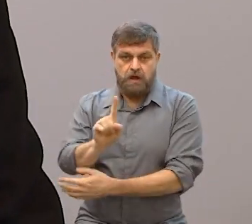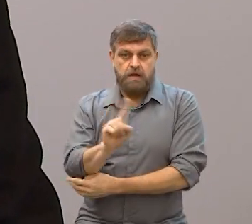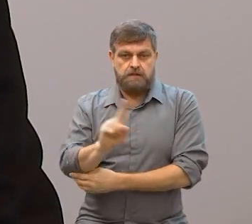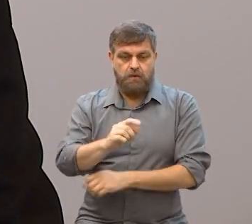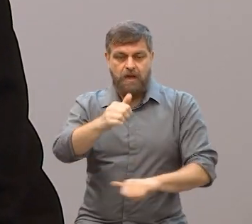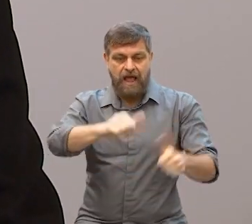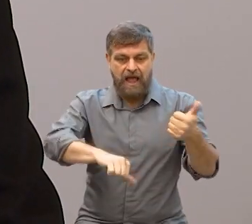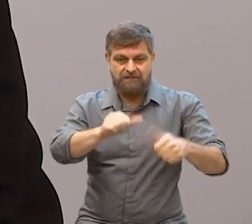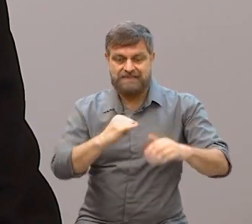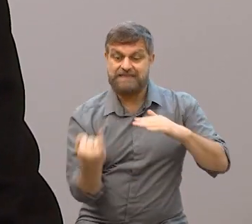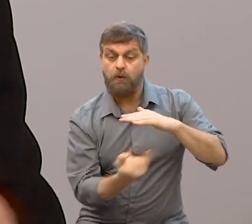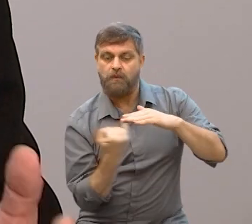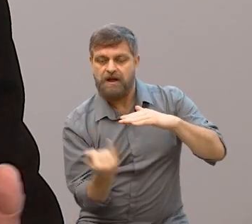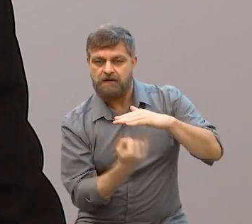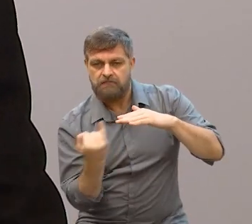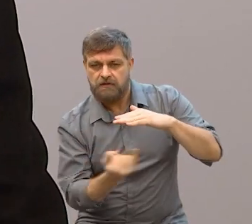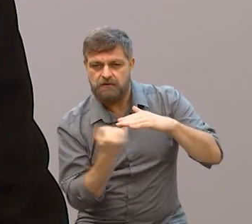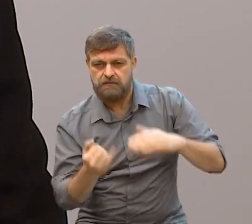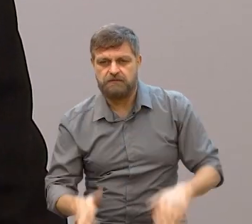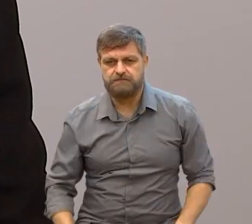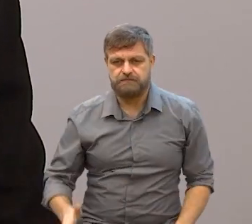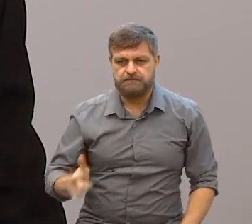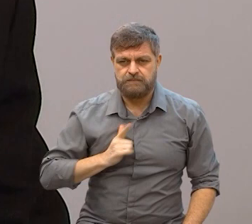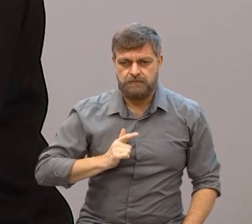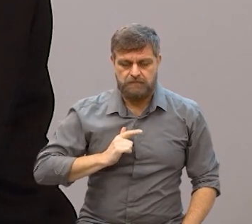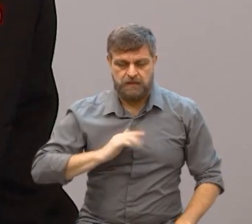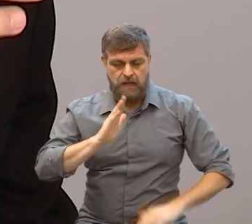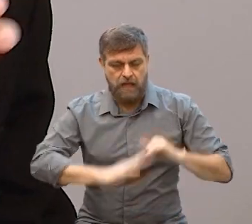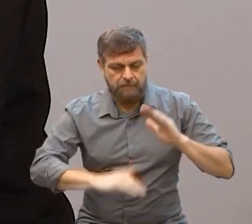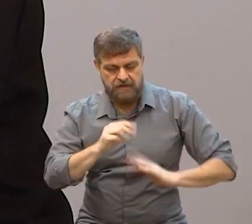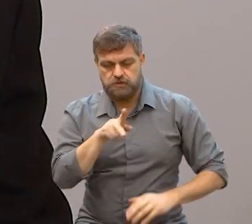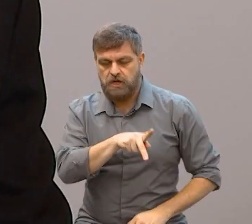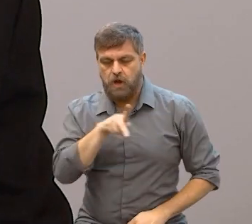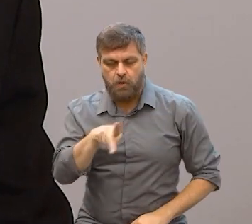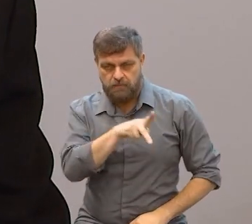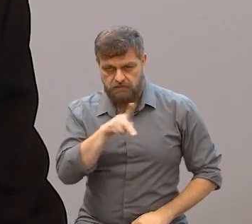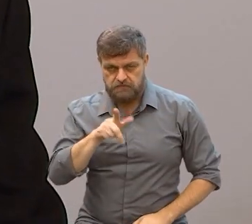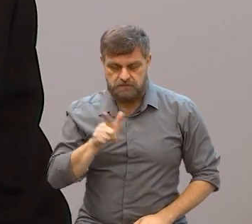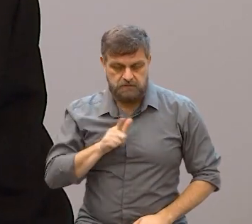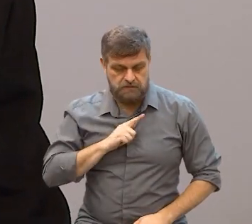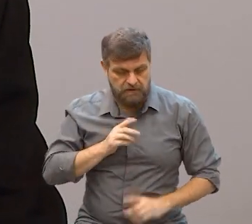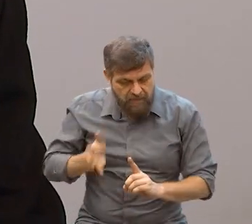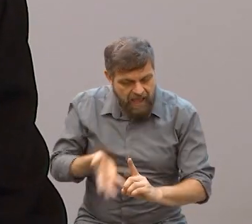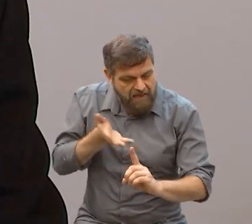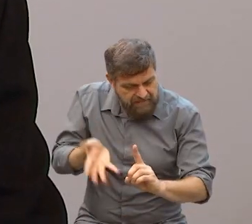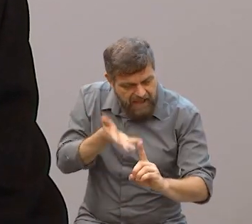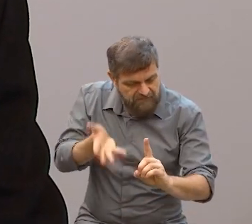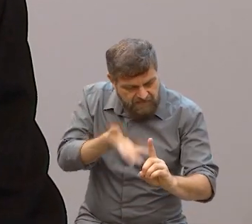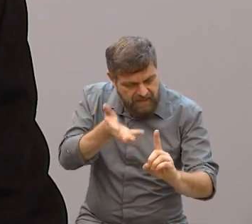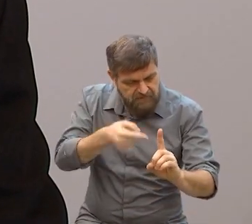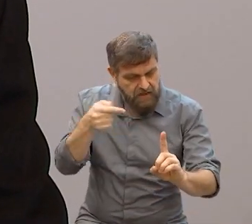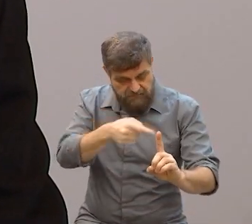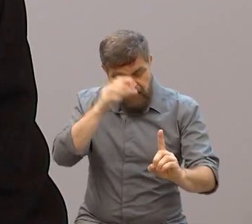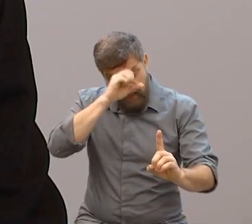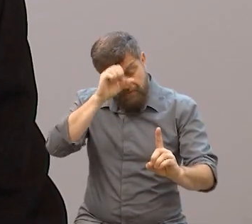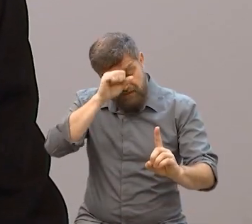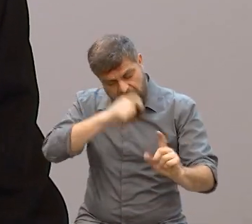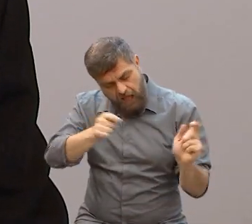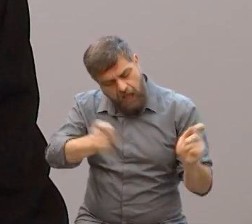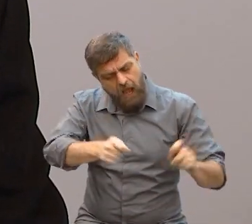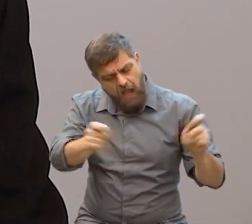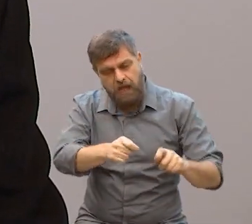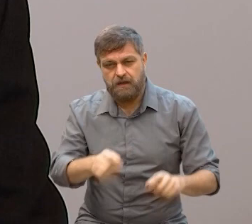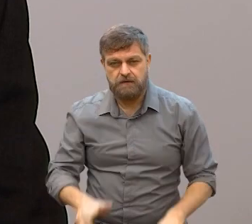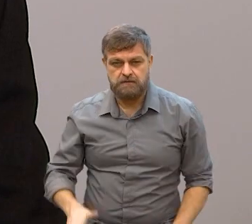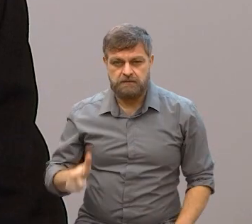avaliação informal, que é toda e qualquer ação que o professor faz durante a sala de aula, de encorajar ou não a aprendizagem,